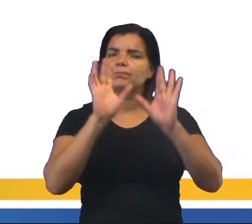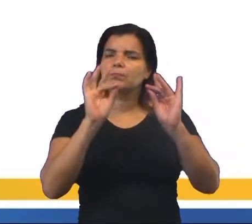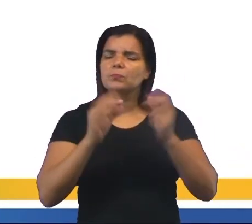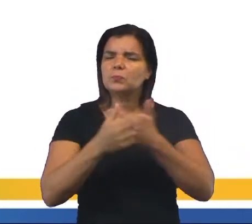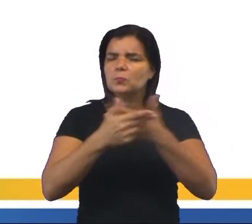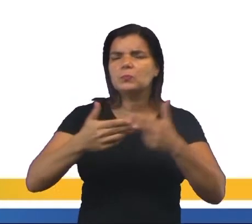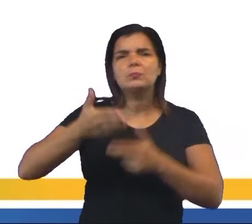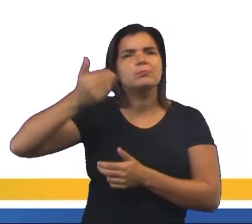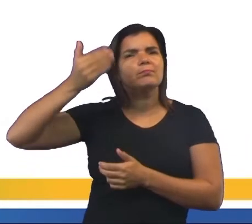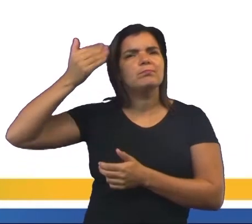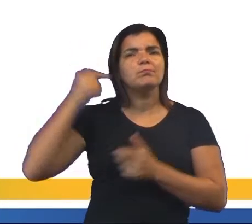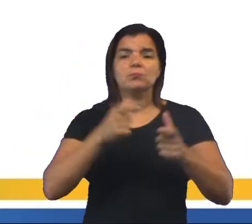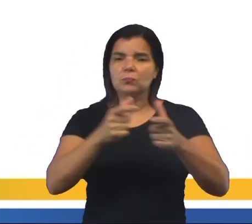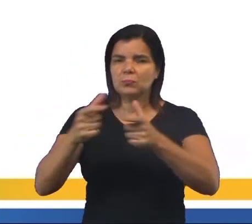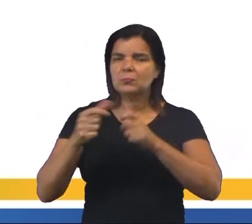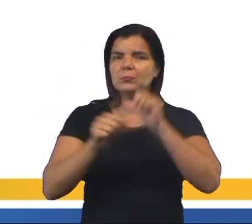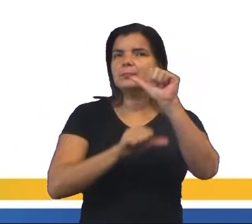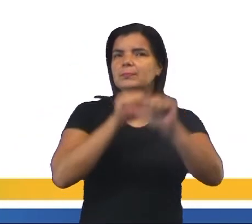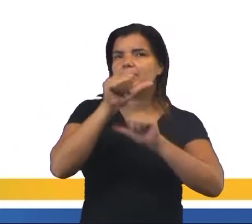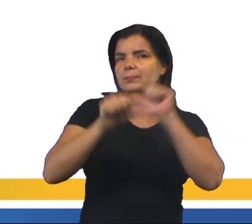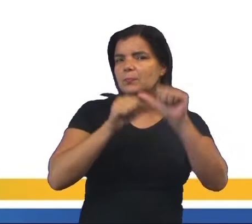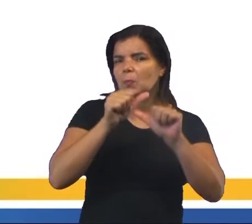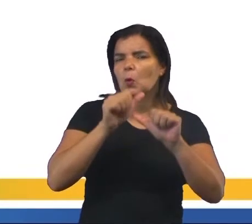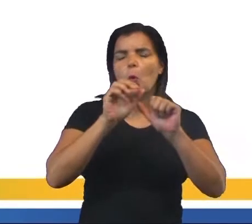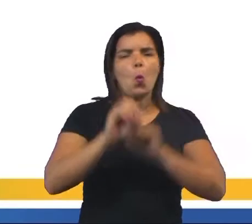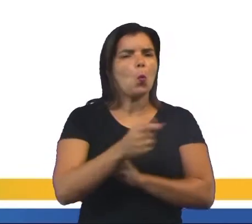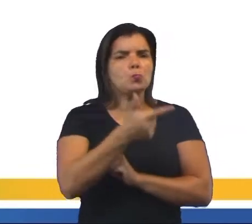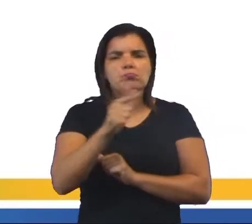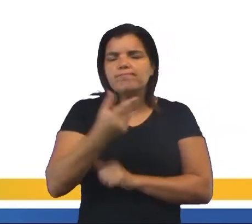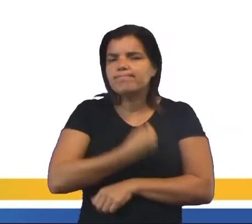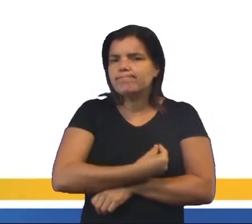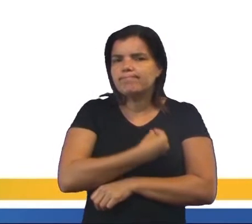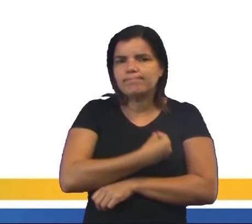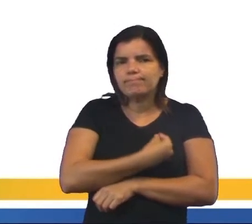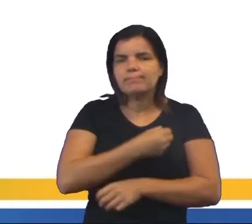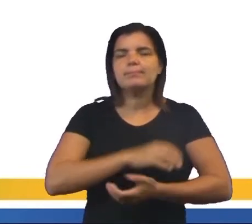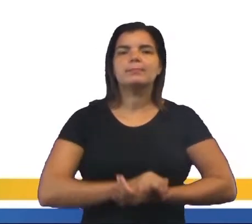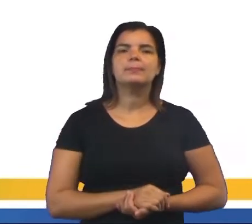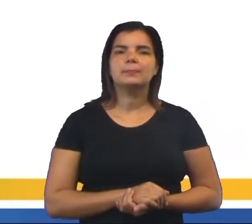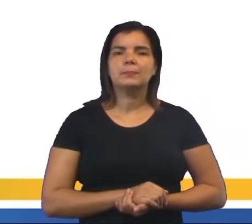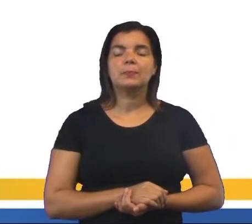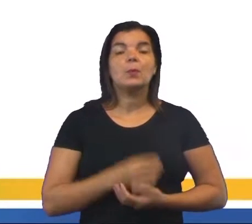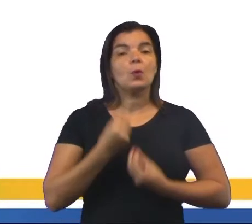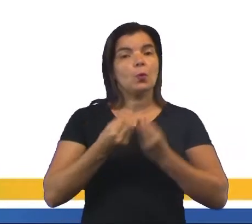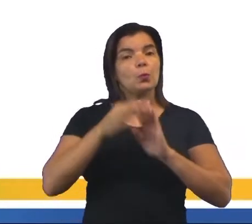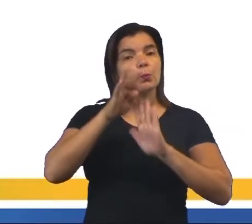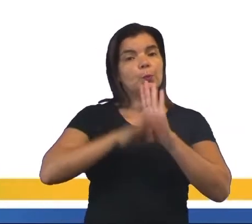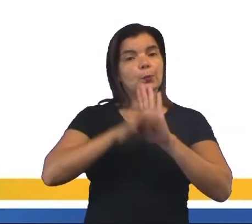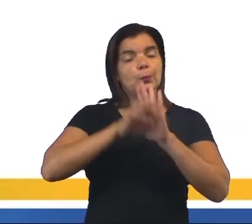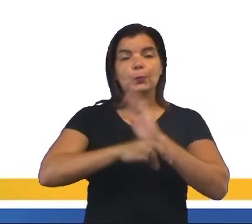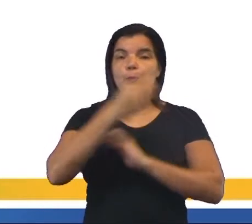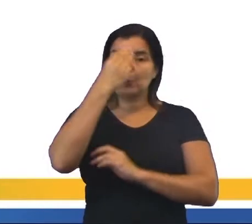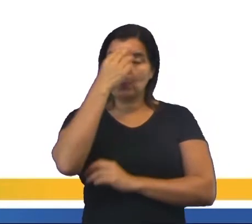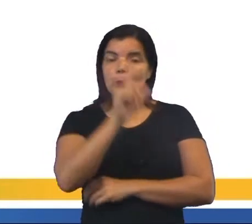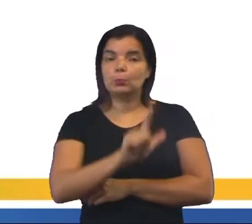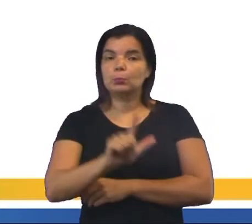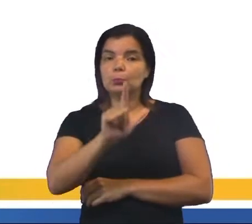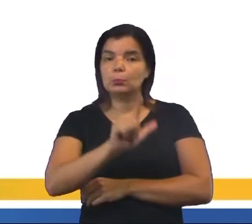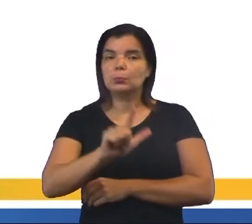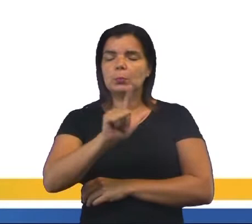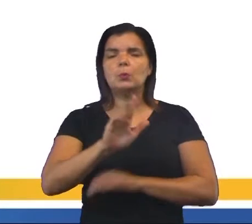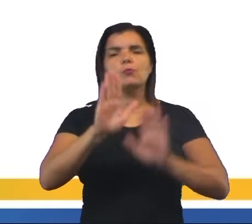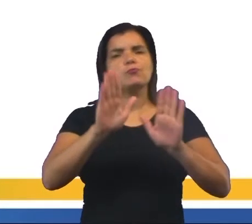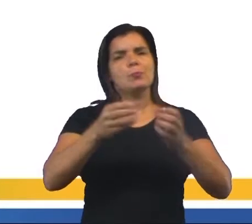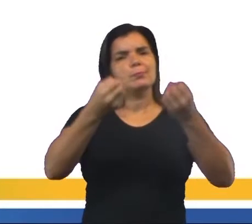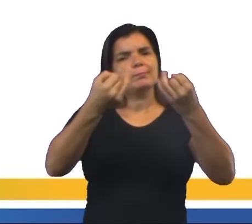antigos, lugares que se modificaram ou já não existem? Como o texto de memórias literárias trata